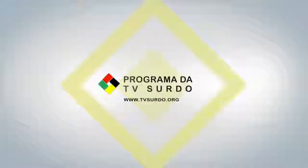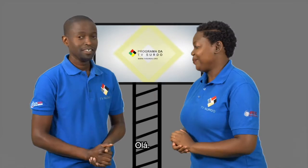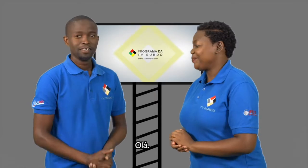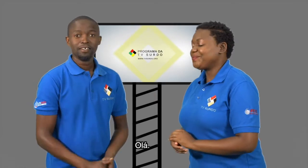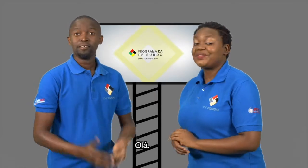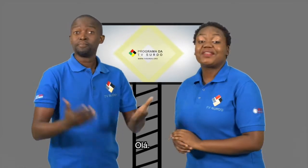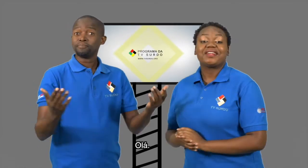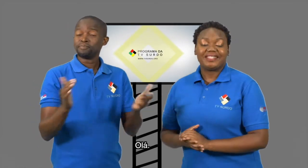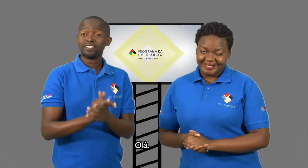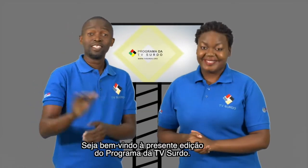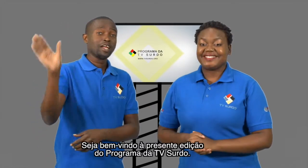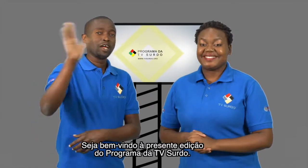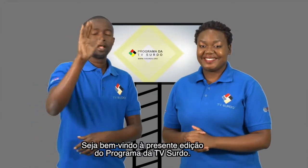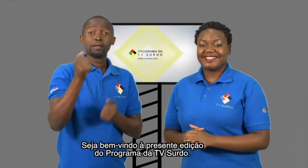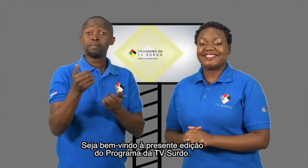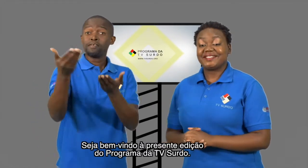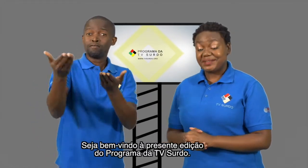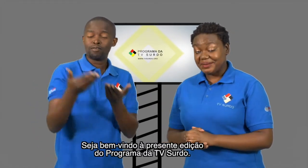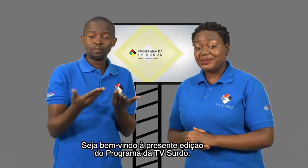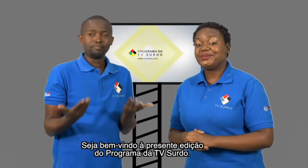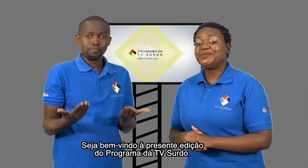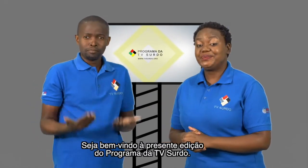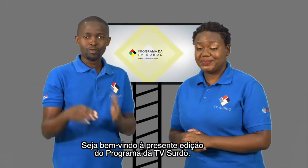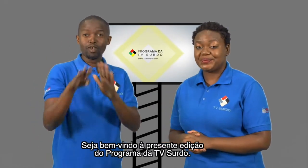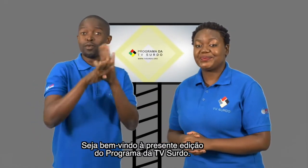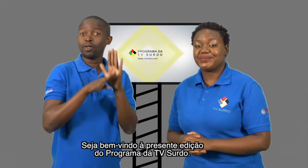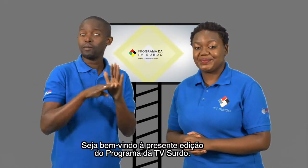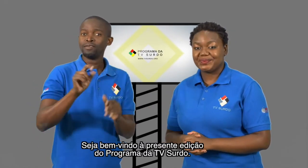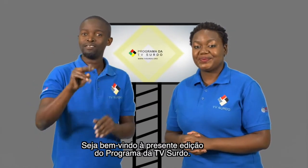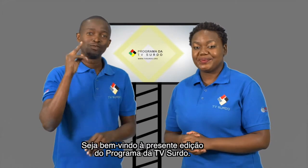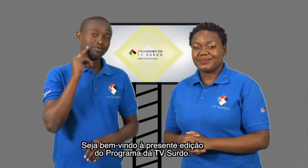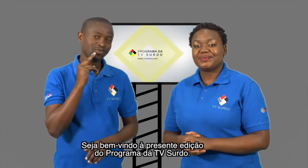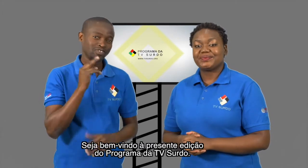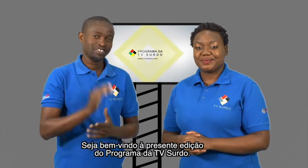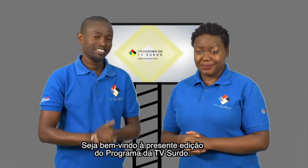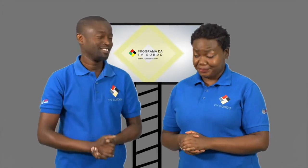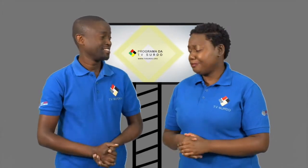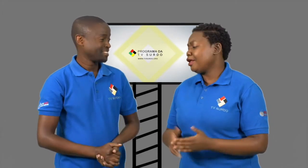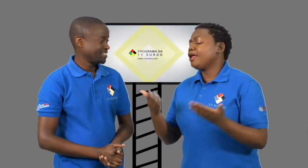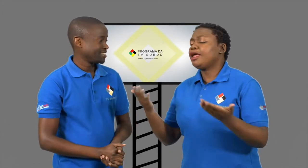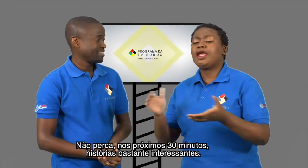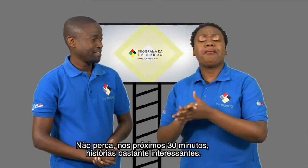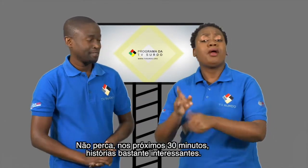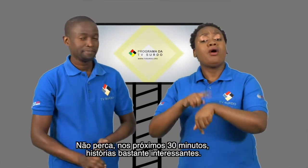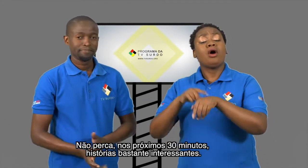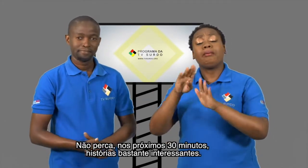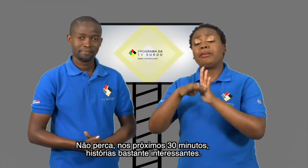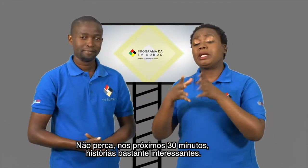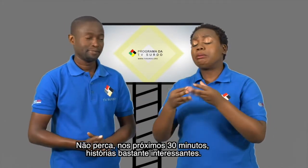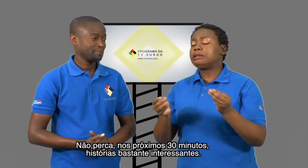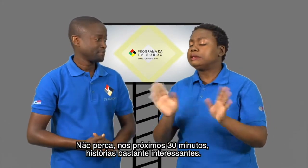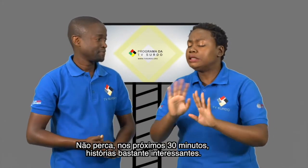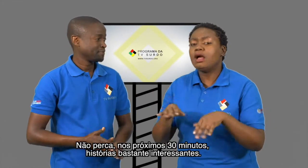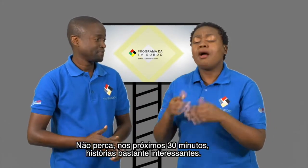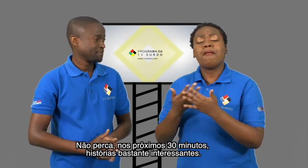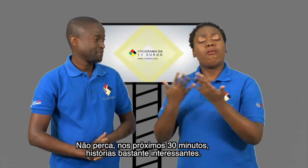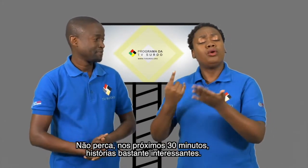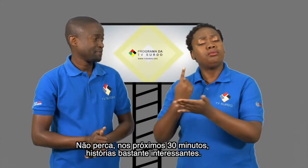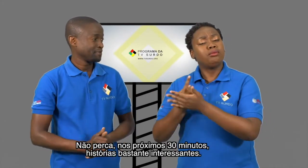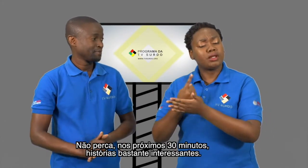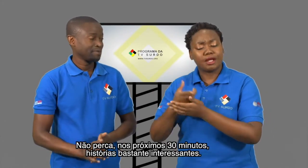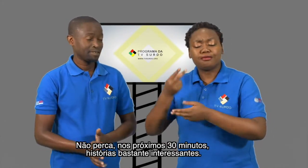Olá, seja bem-vindo à presente edição do programa da TV Surdo. Não perca nos próximos